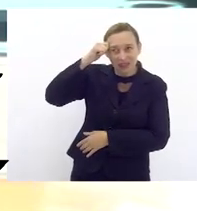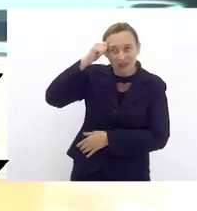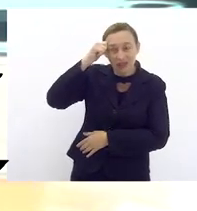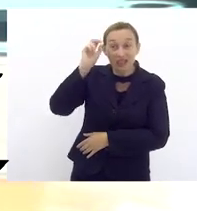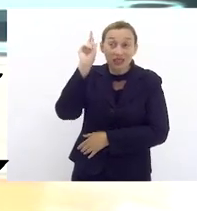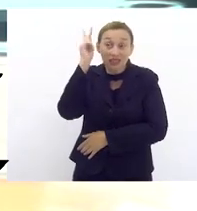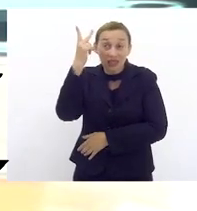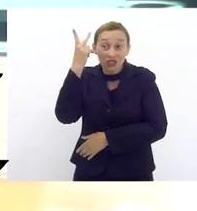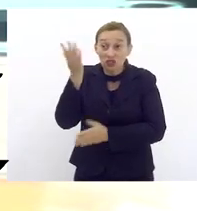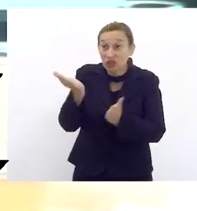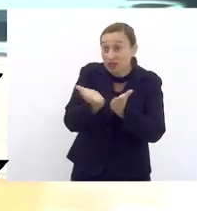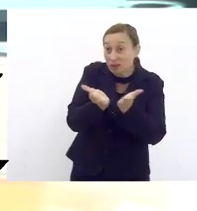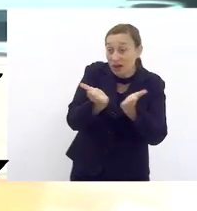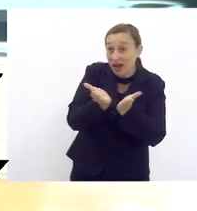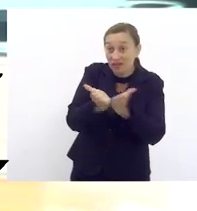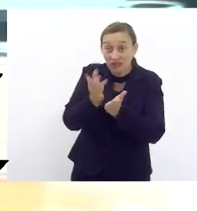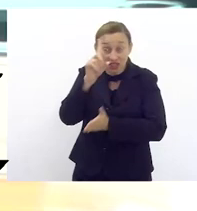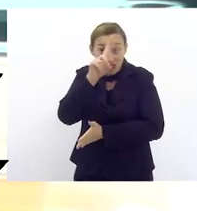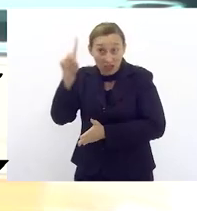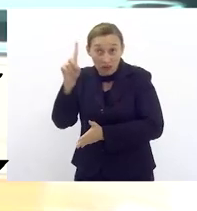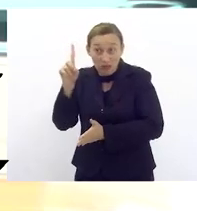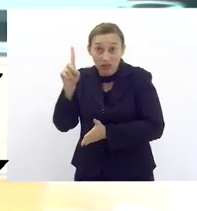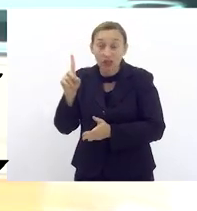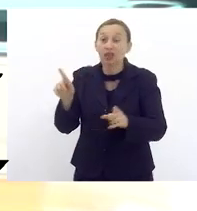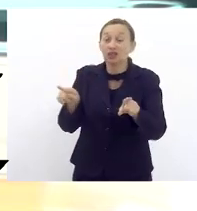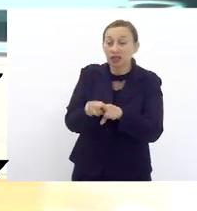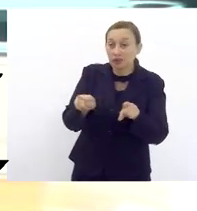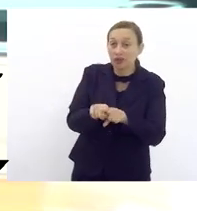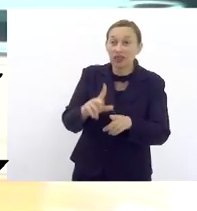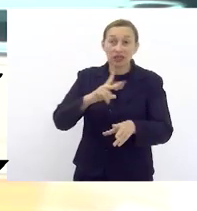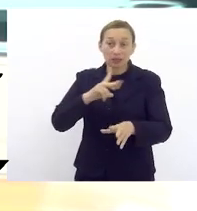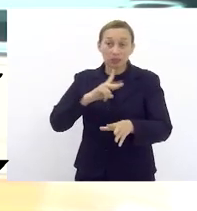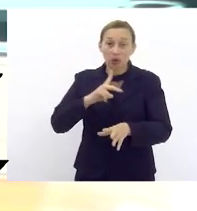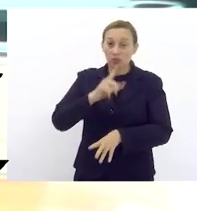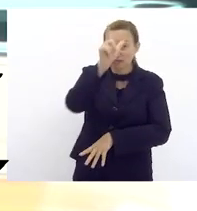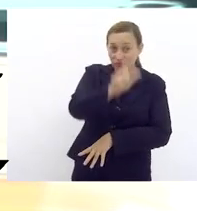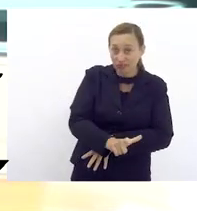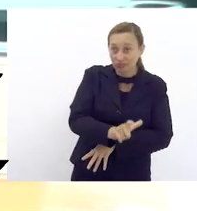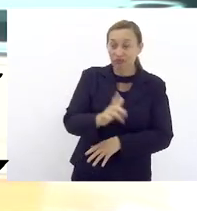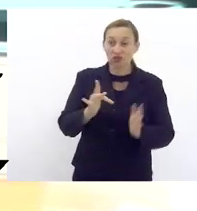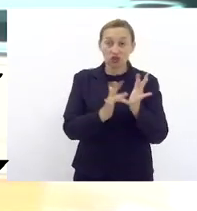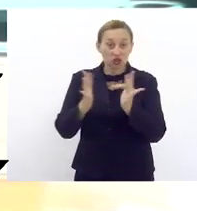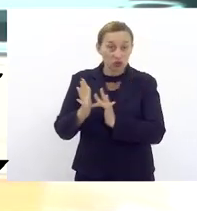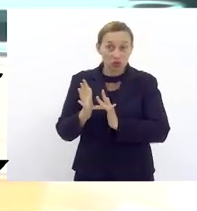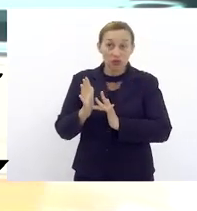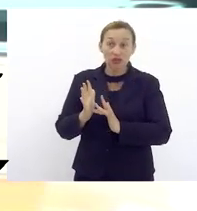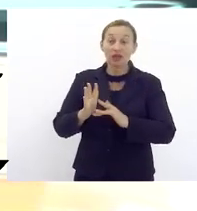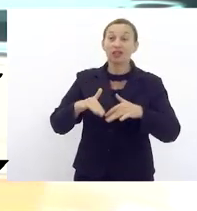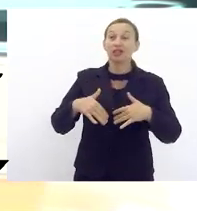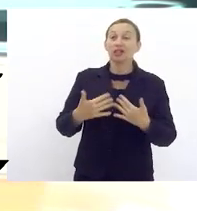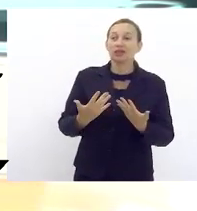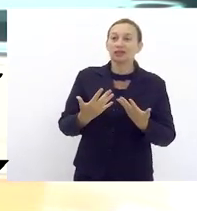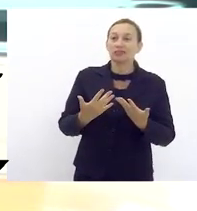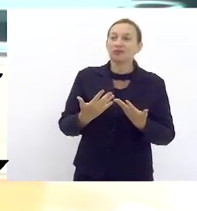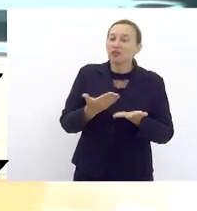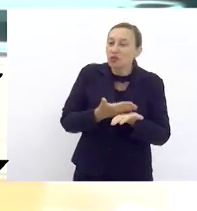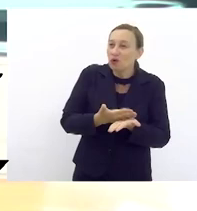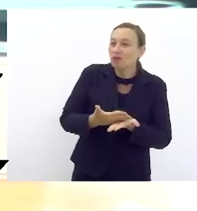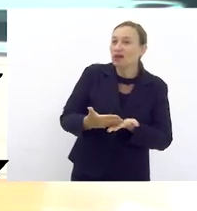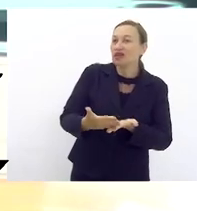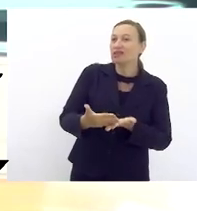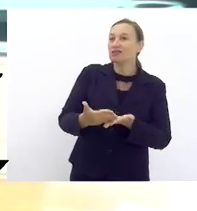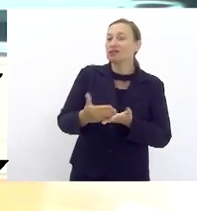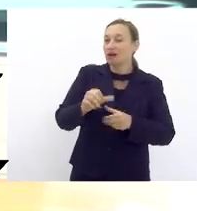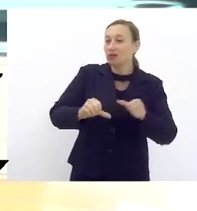na história bíblica e da própria pessoa de Jesus a partir disso a coisa começa a mudar